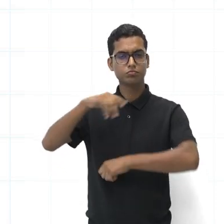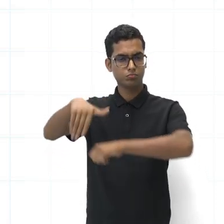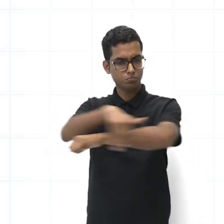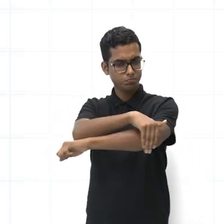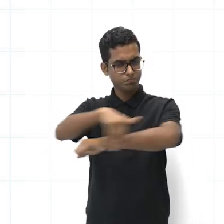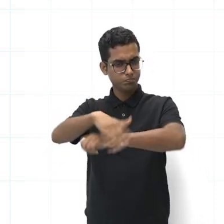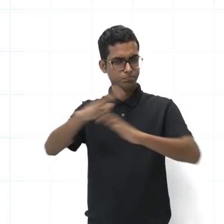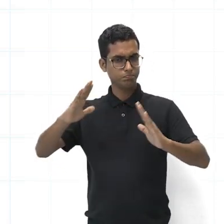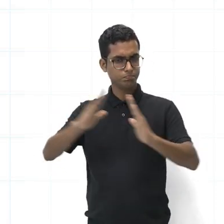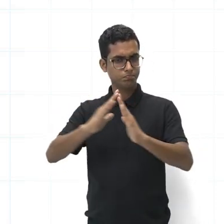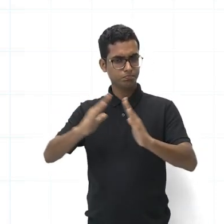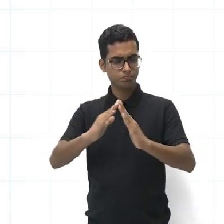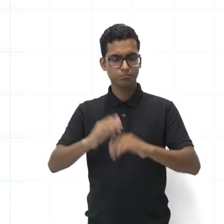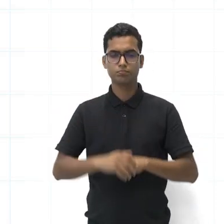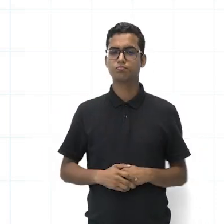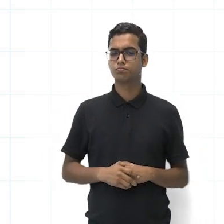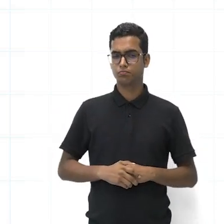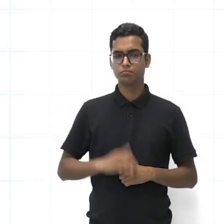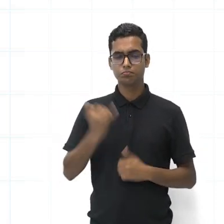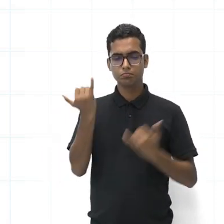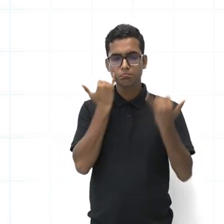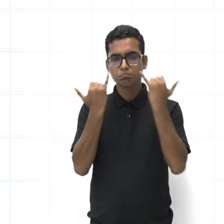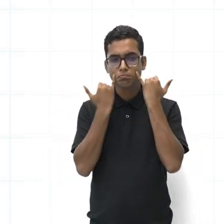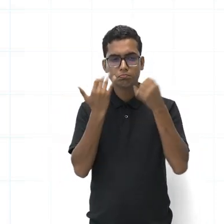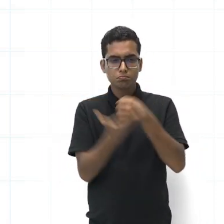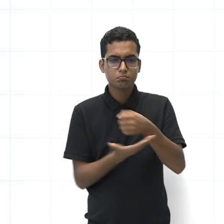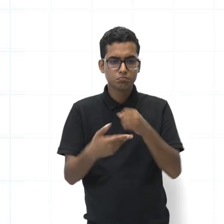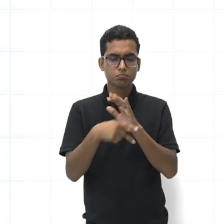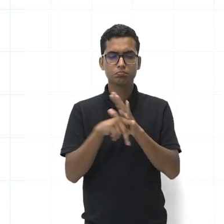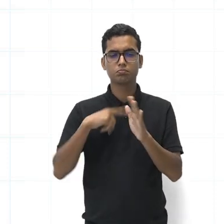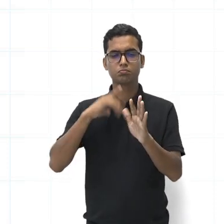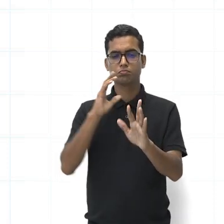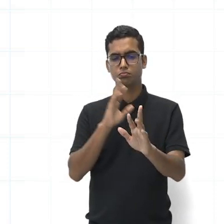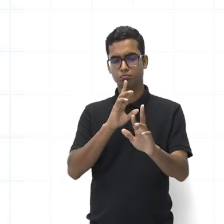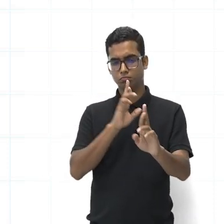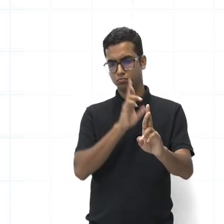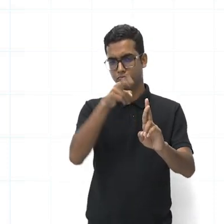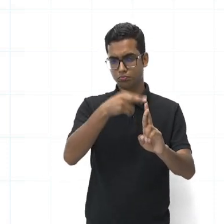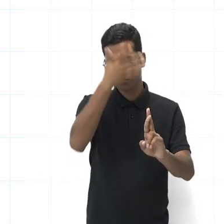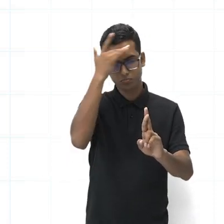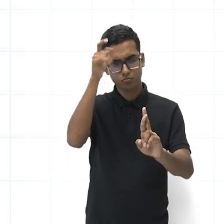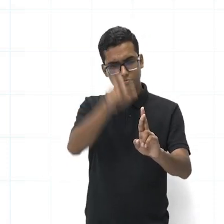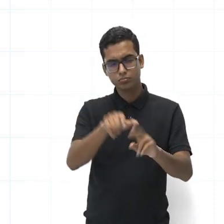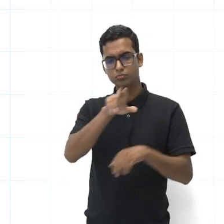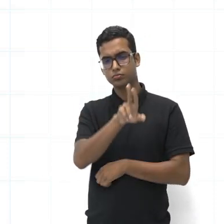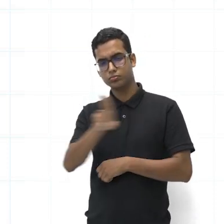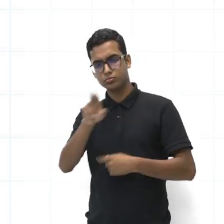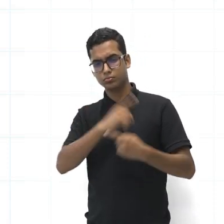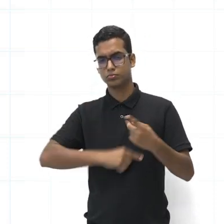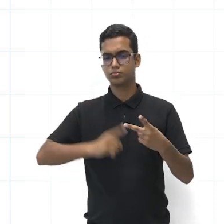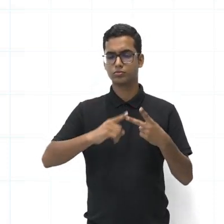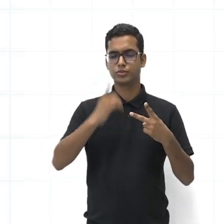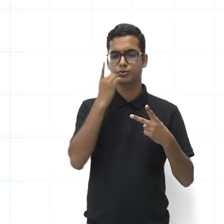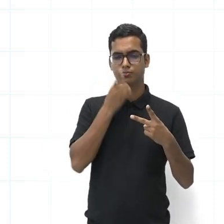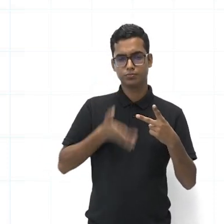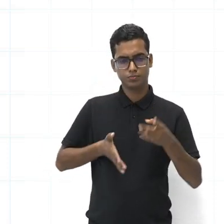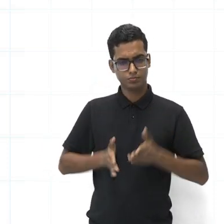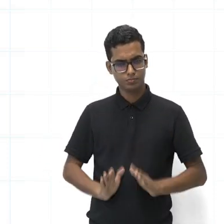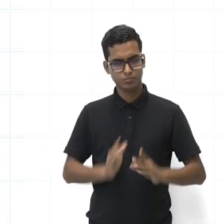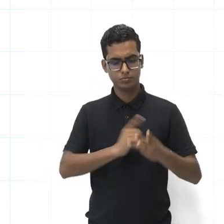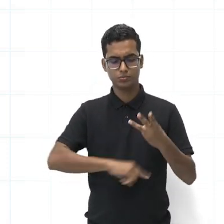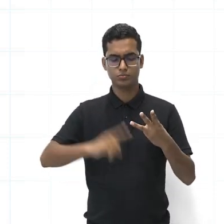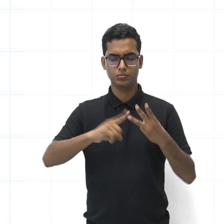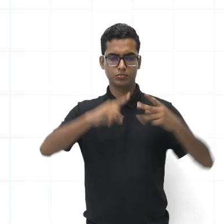Então, as identificações básicas é relacionado ao próprio indivíduo, né, nome, data de nascimento e gênero. E aí